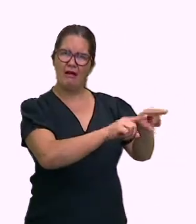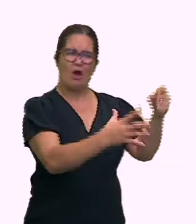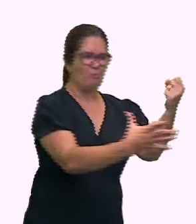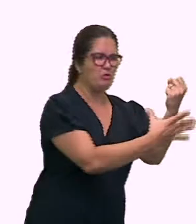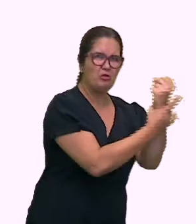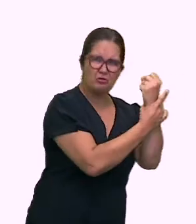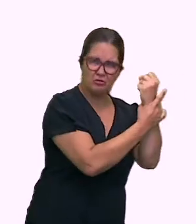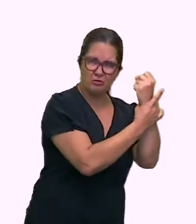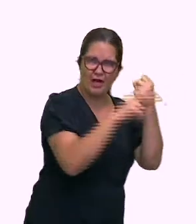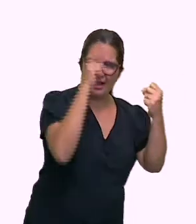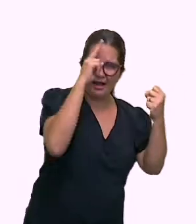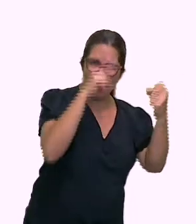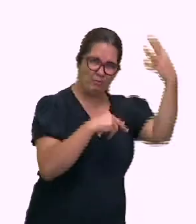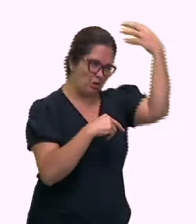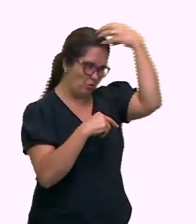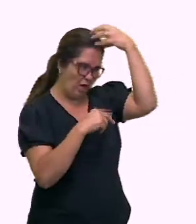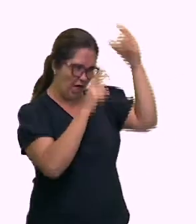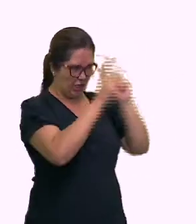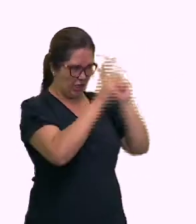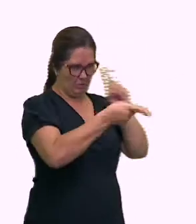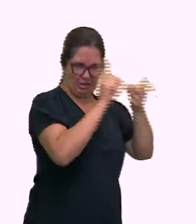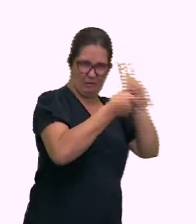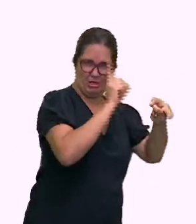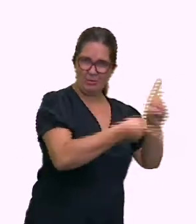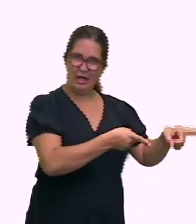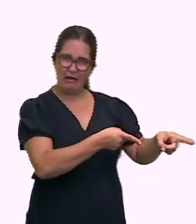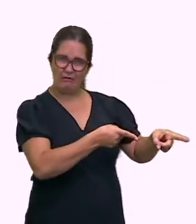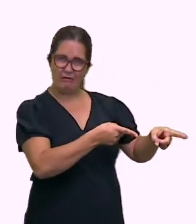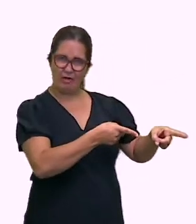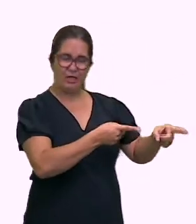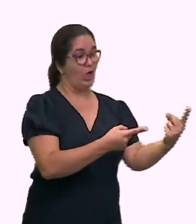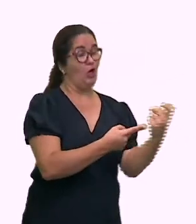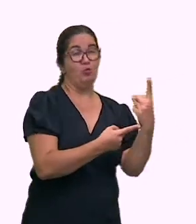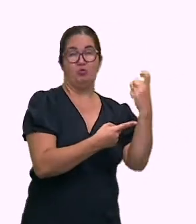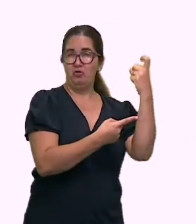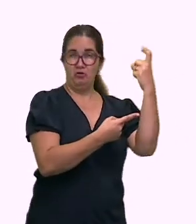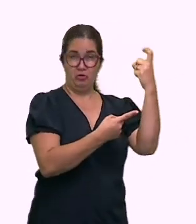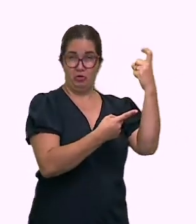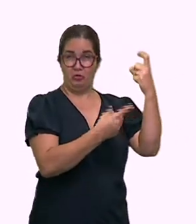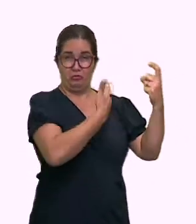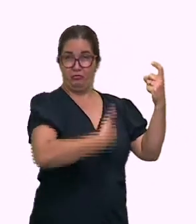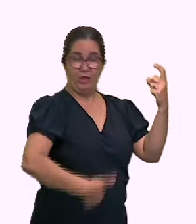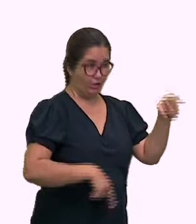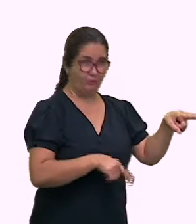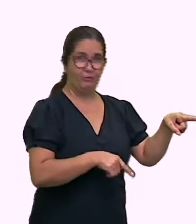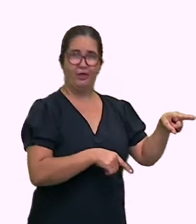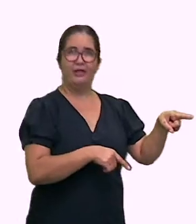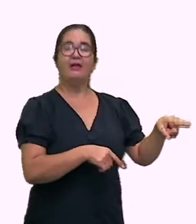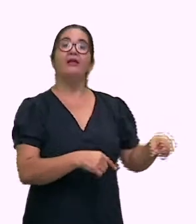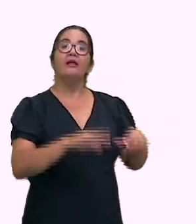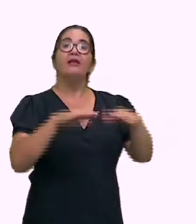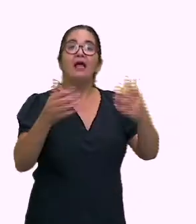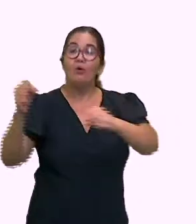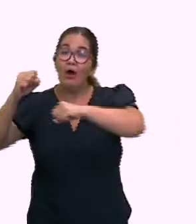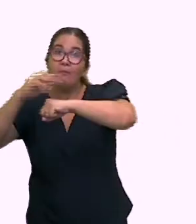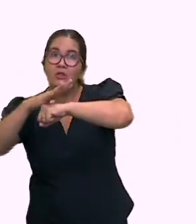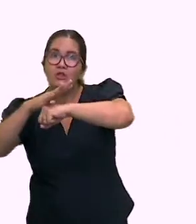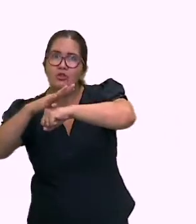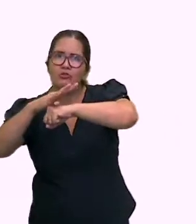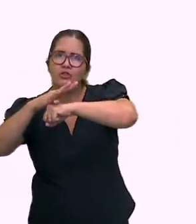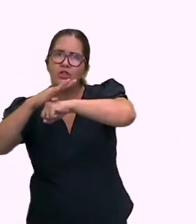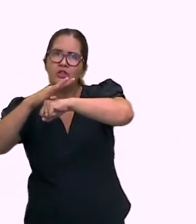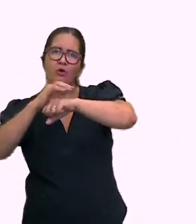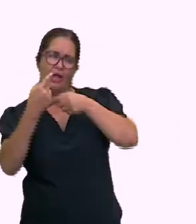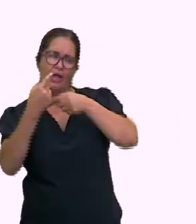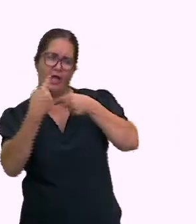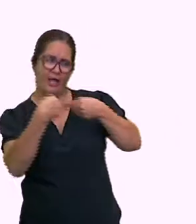rei vivenciava, ele era o único a decidir, tomar leis, decidir leis, criar moeda nacional,